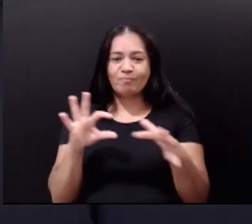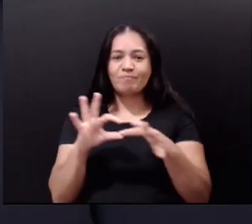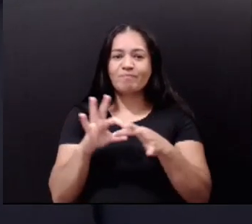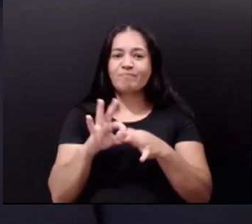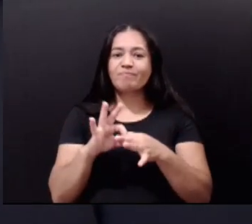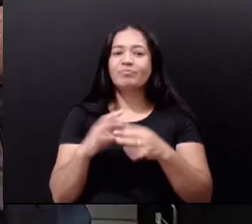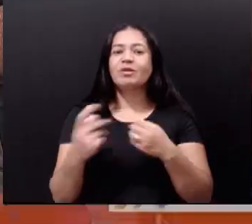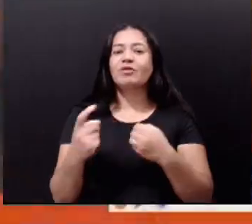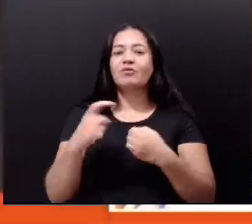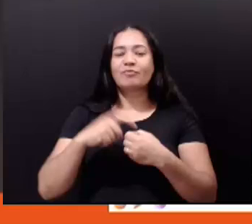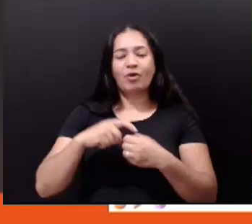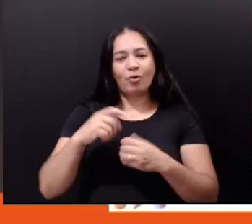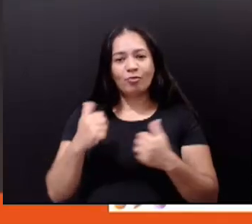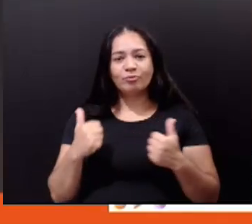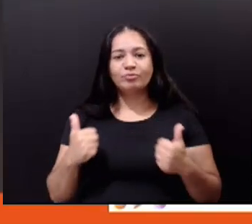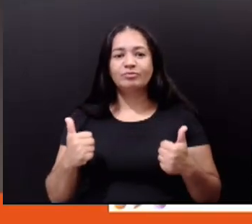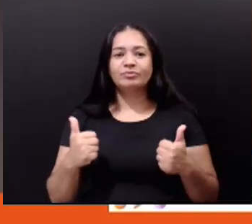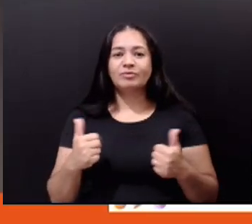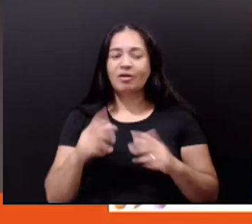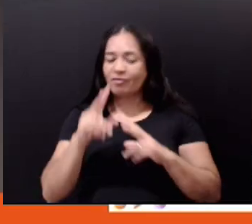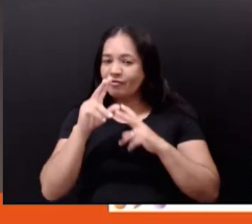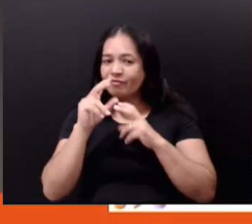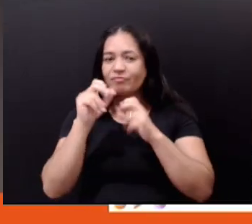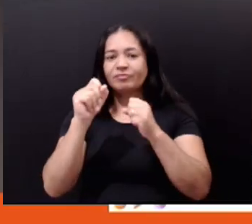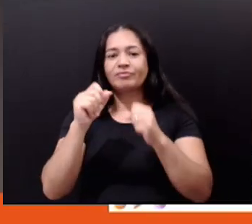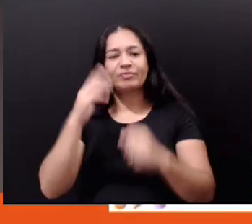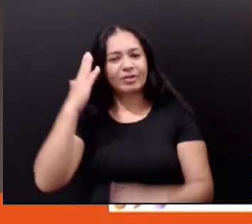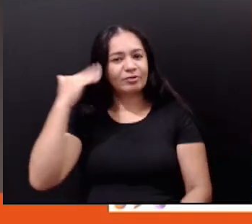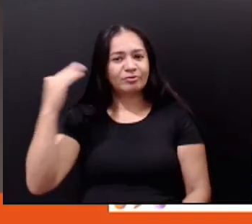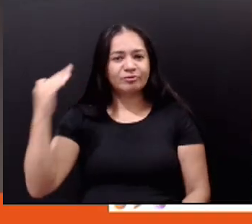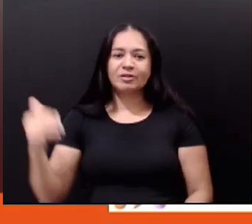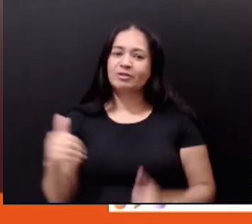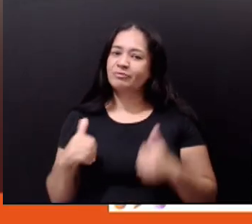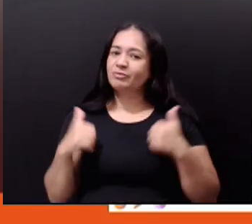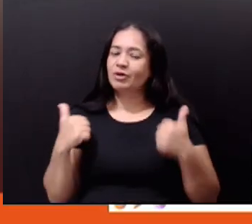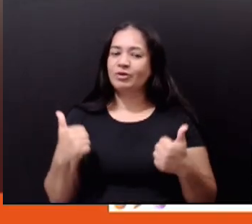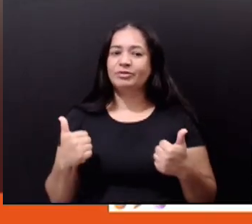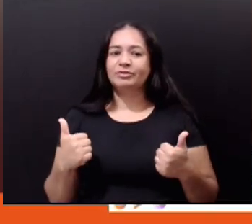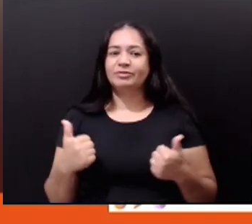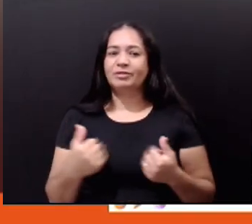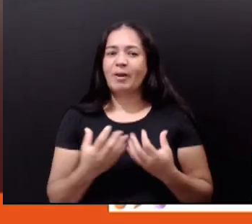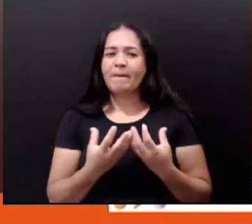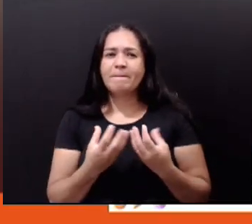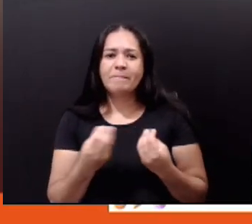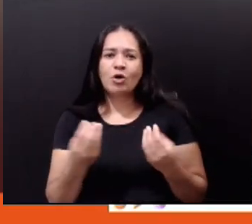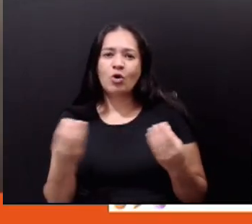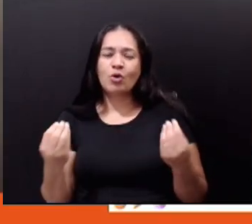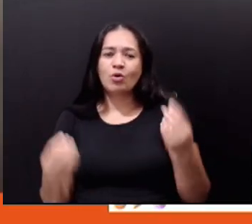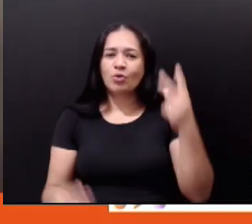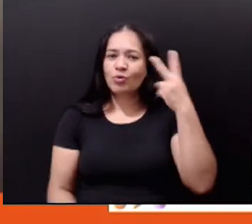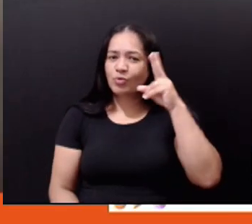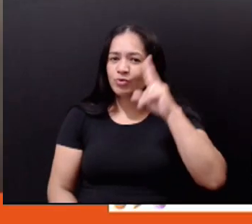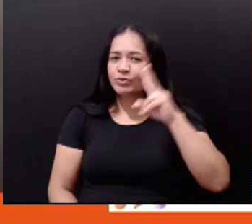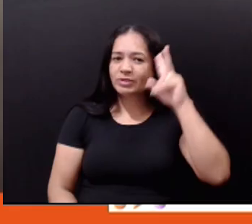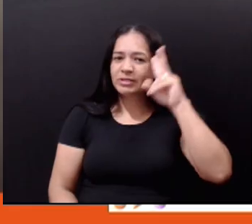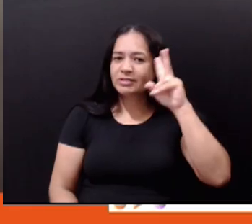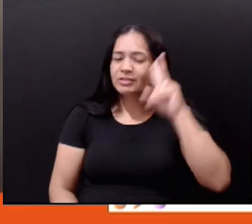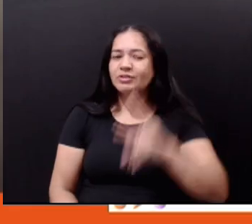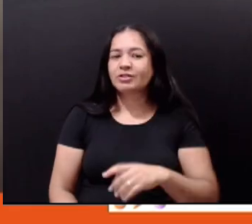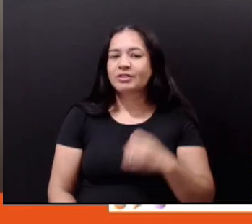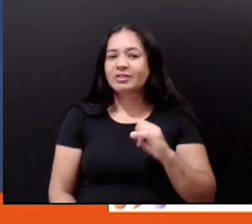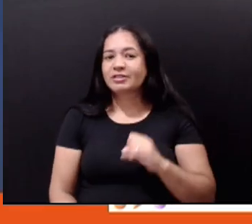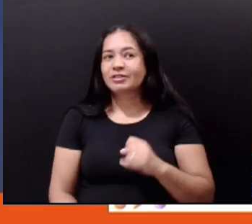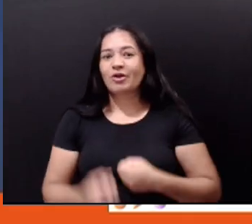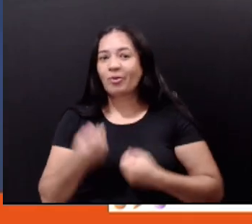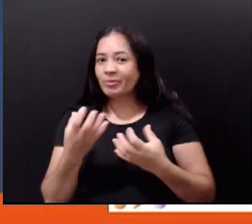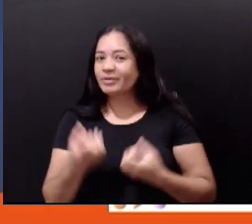então isso Fortalecido. é um sucesso muito grande quando a gente São vê muitas isso. histórias, assim. Nossa, infinitas. Se a gente começar a contar causos, a gente fica